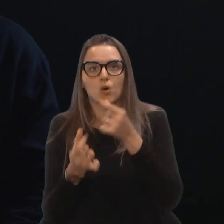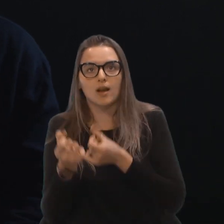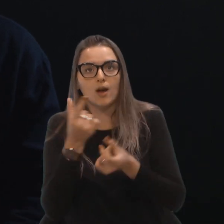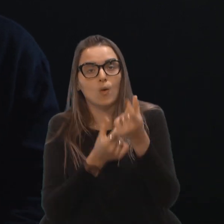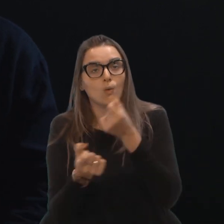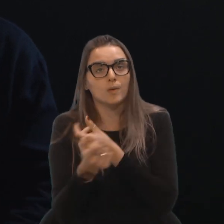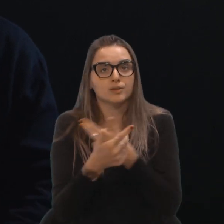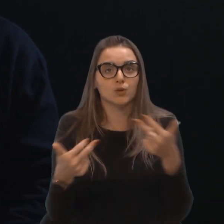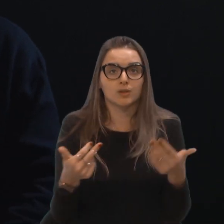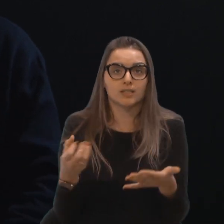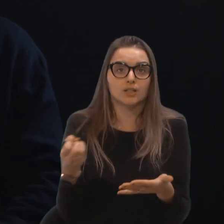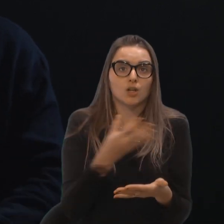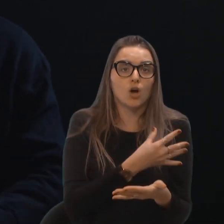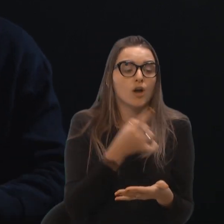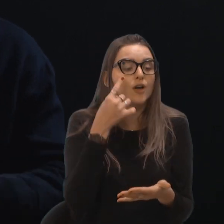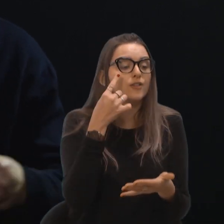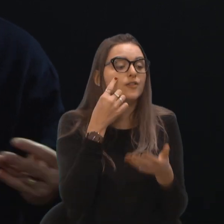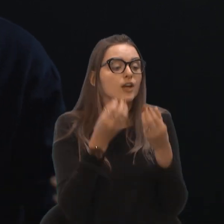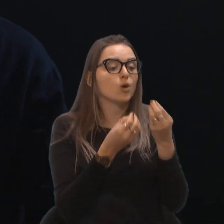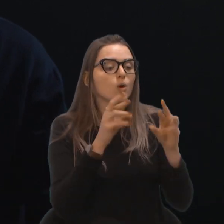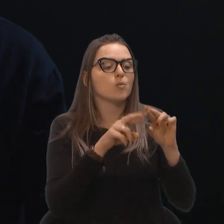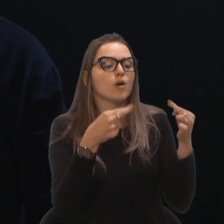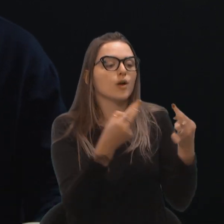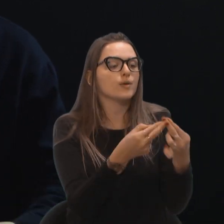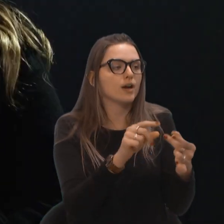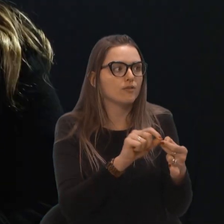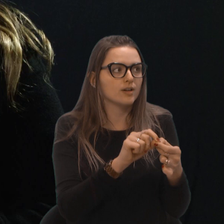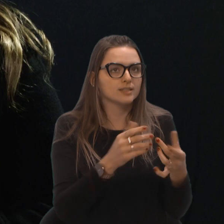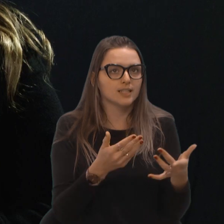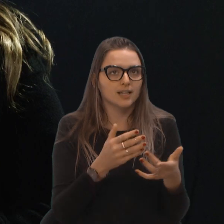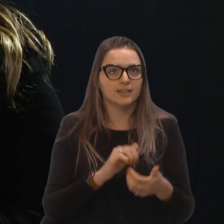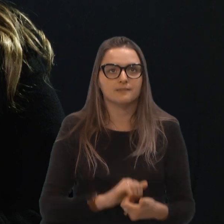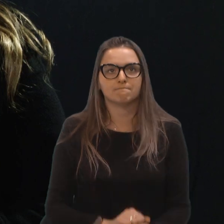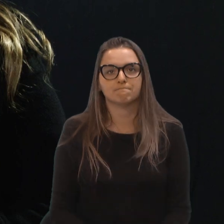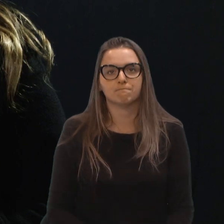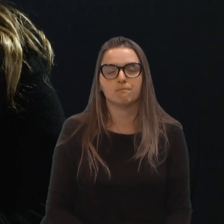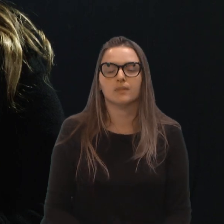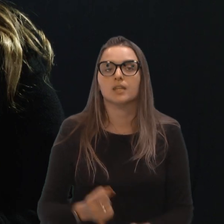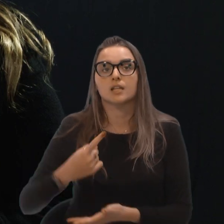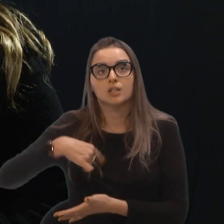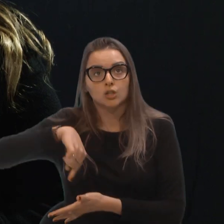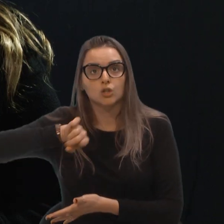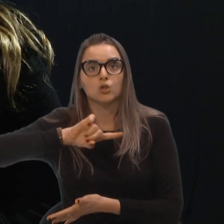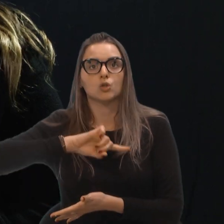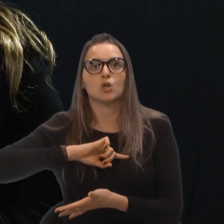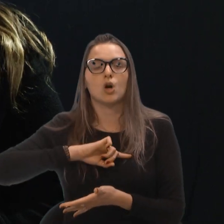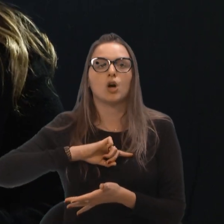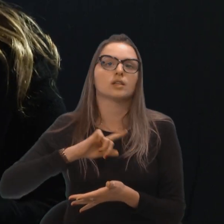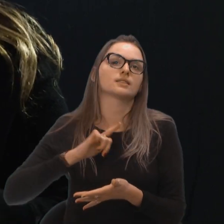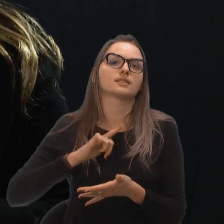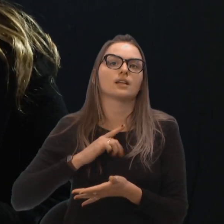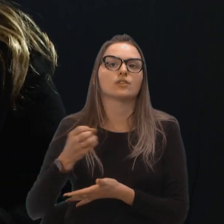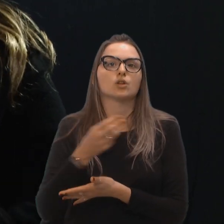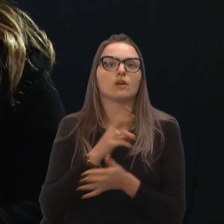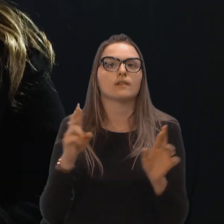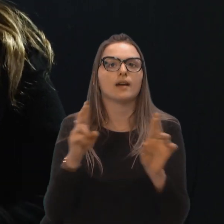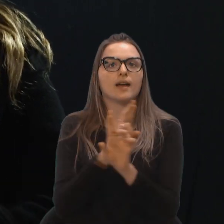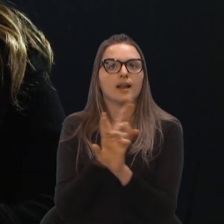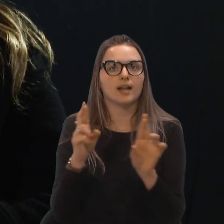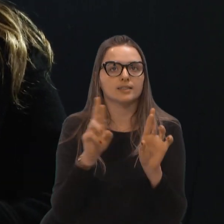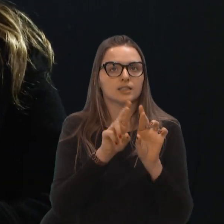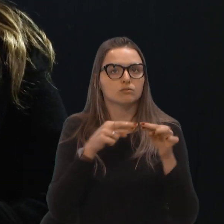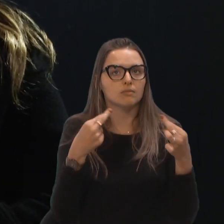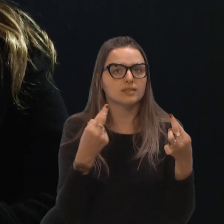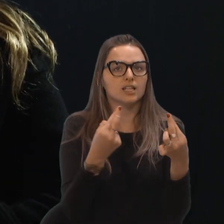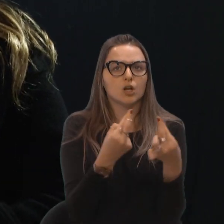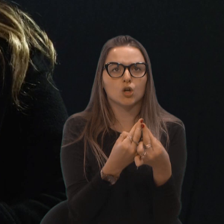algumas decisões, entende? De como é que as sessões poderiam andar. Nós realmente impusemos, em relação às